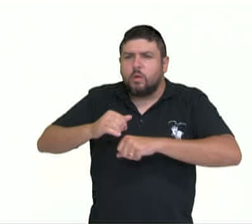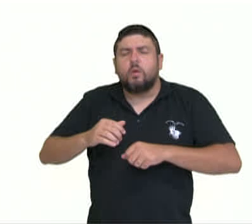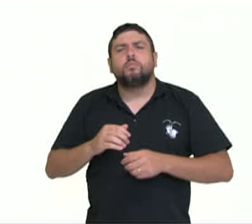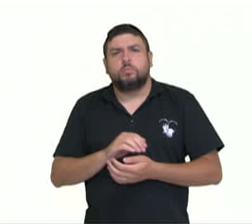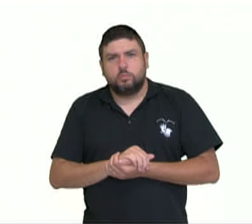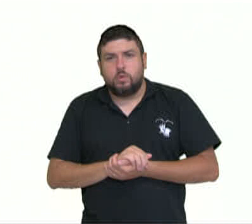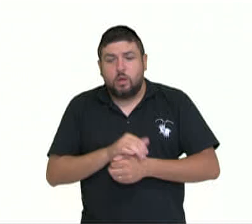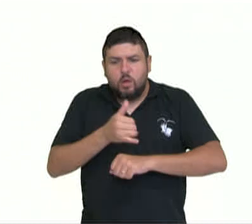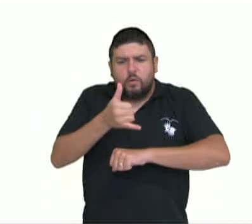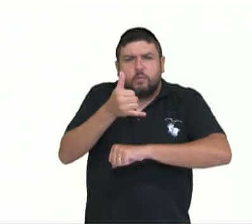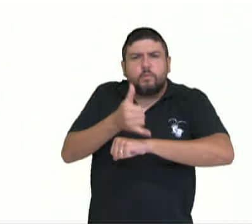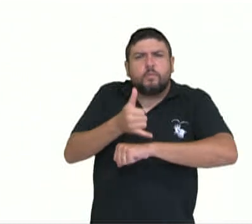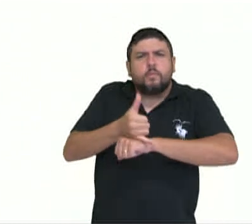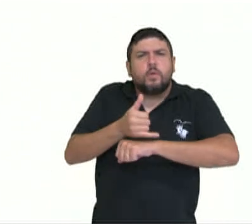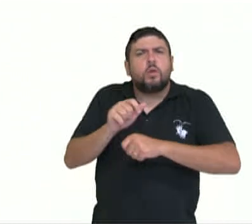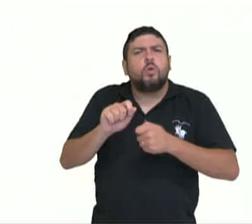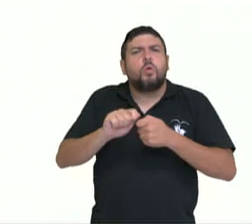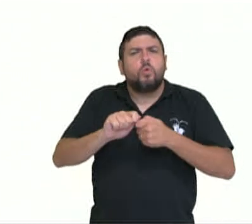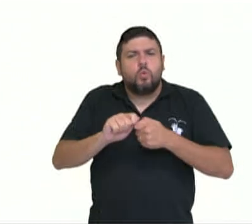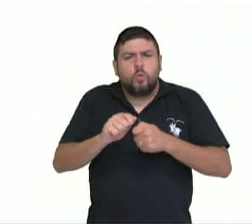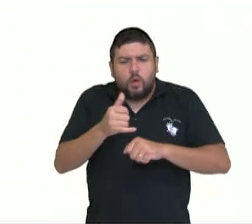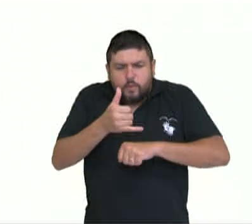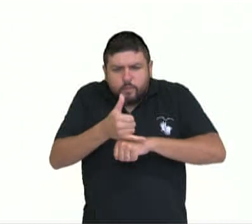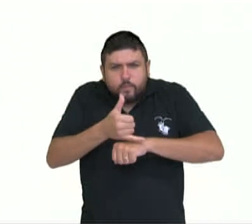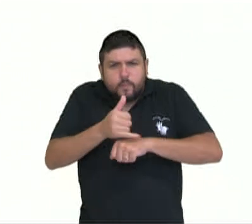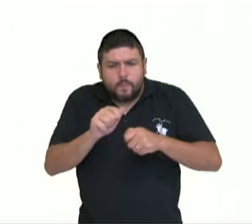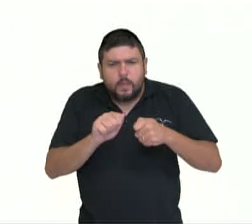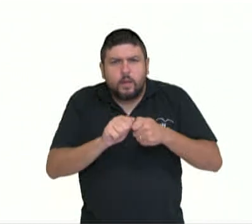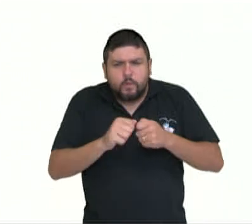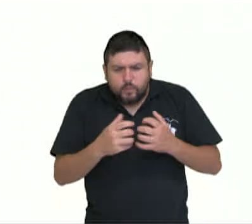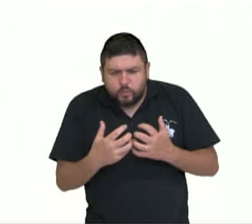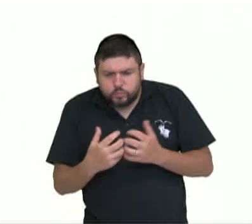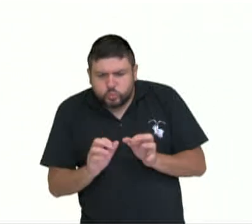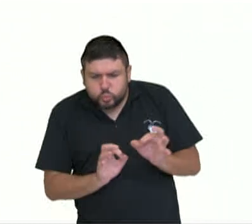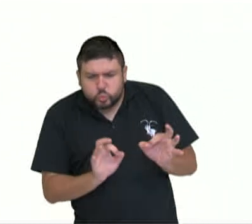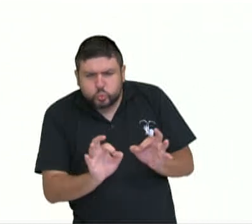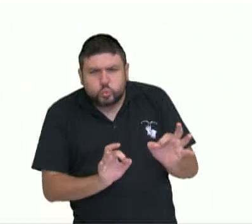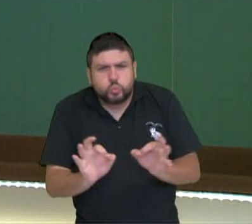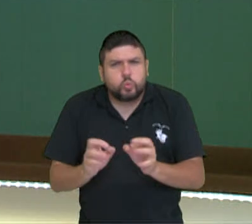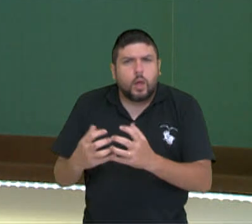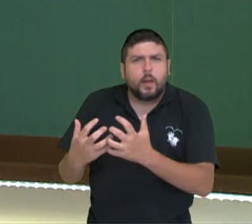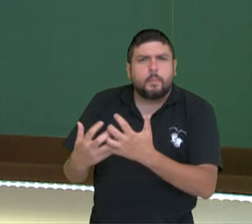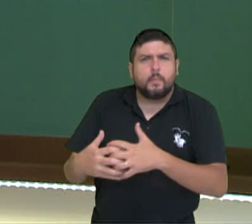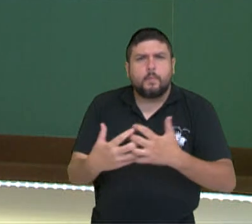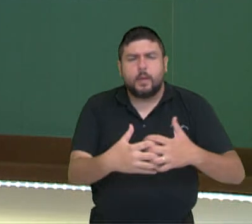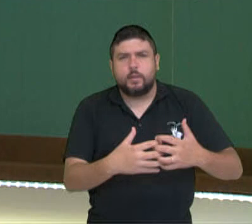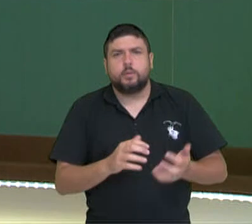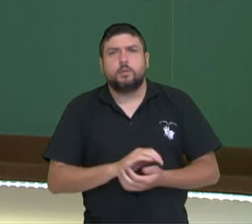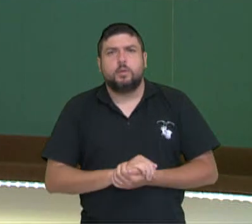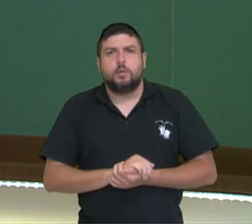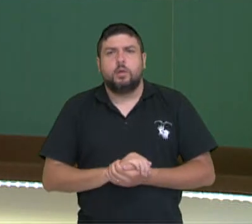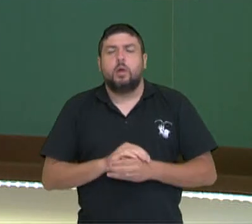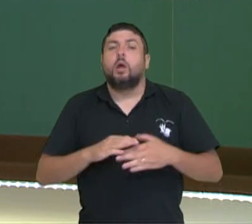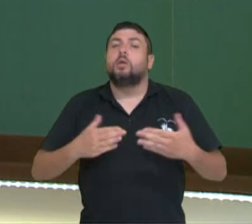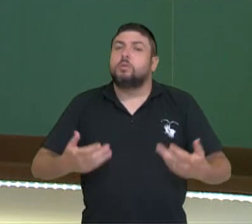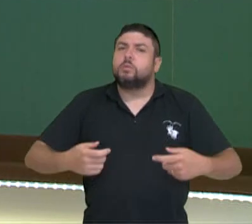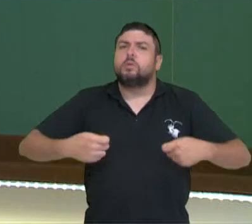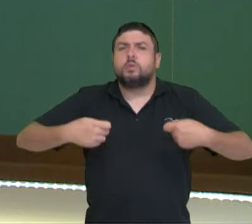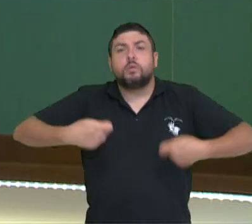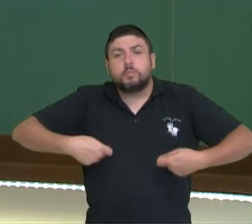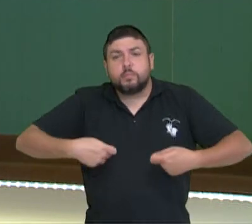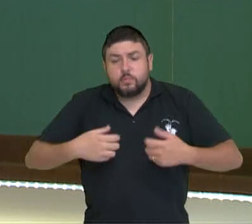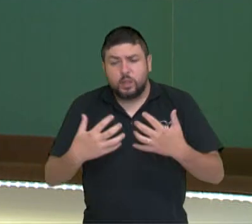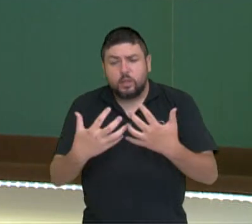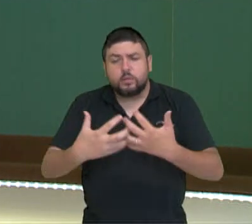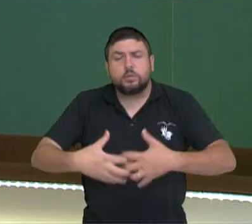básica para construir as máquinas, então era muito necessário você ter o ferro para construir todas essas